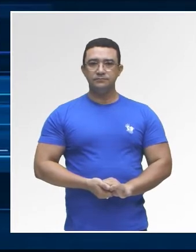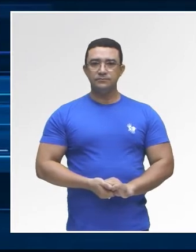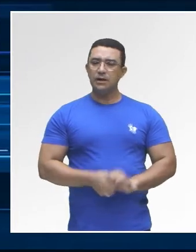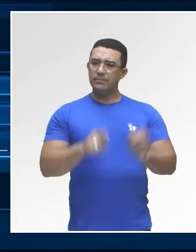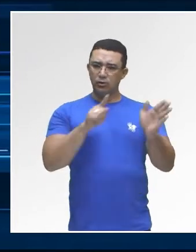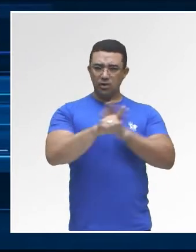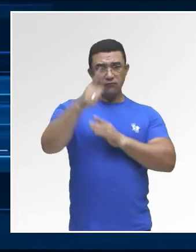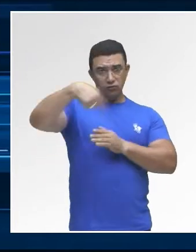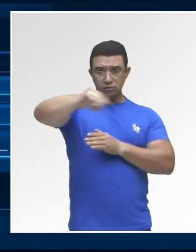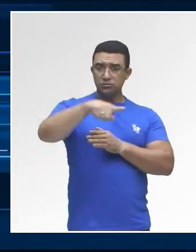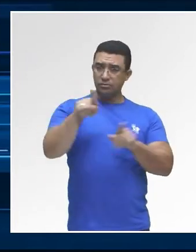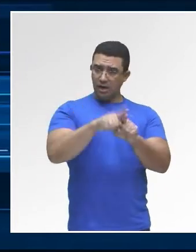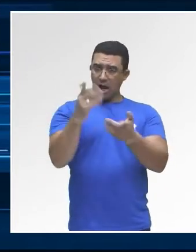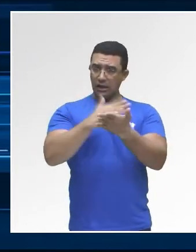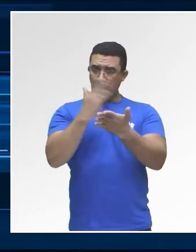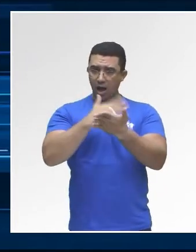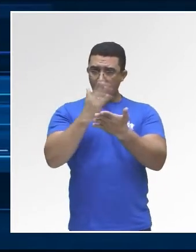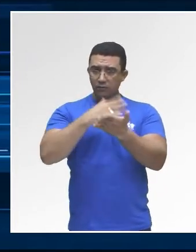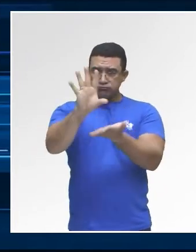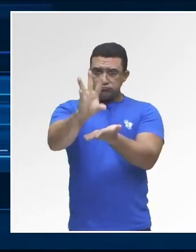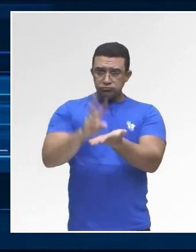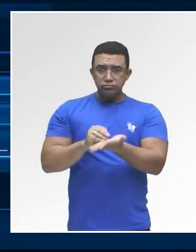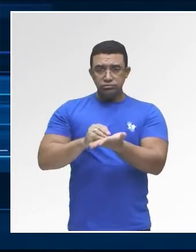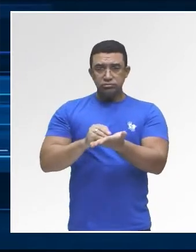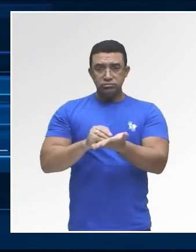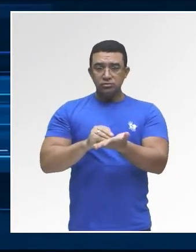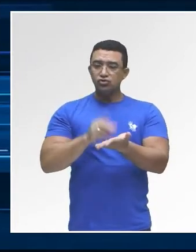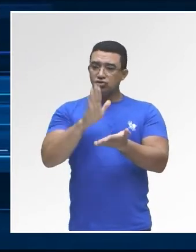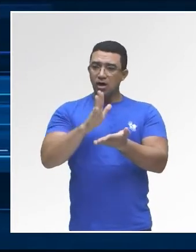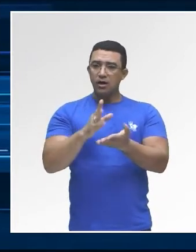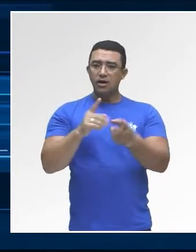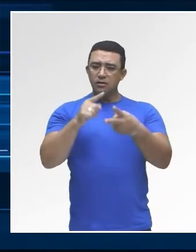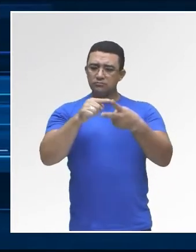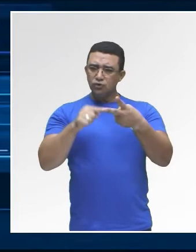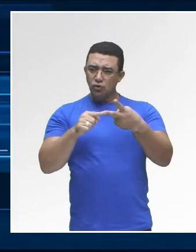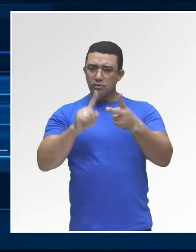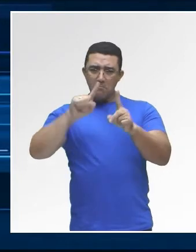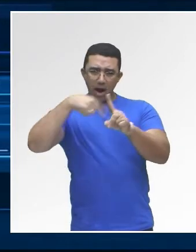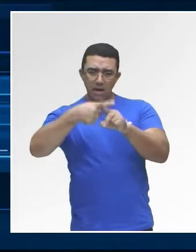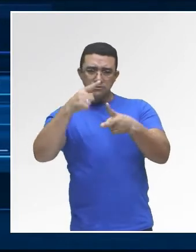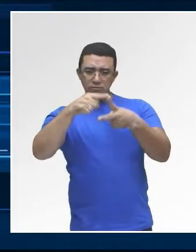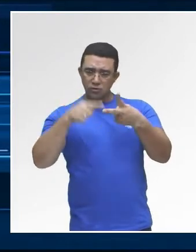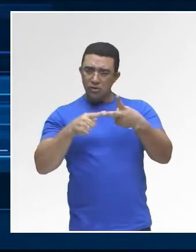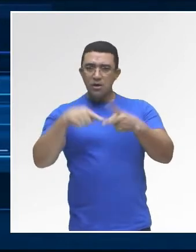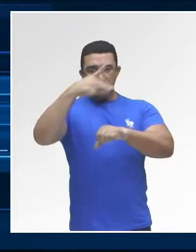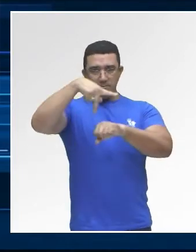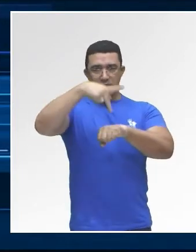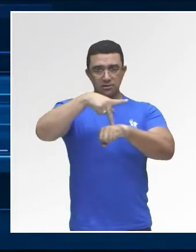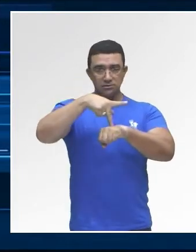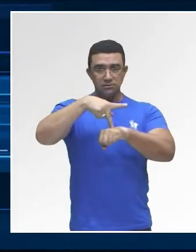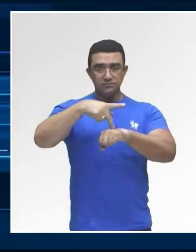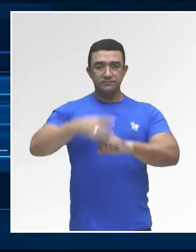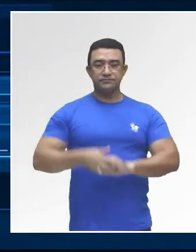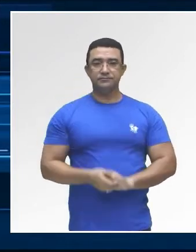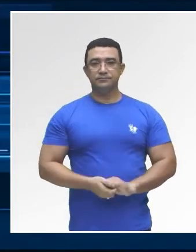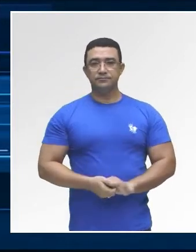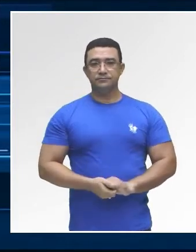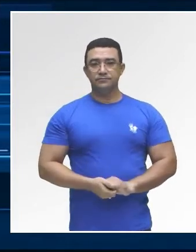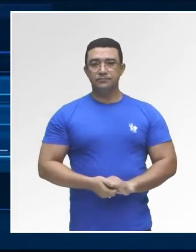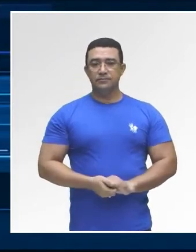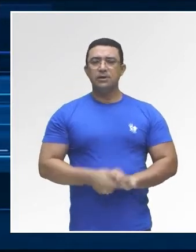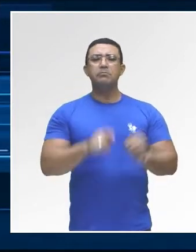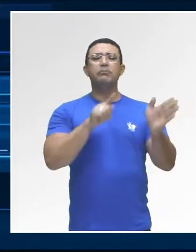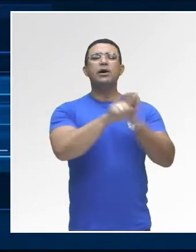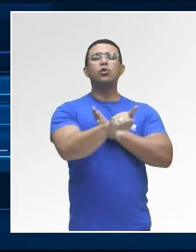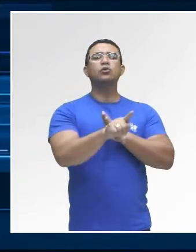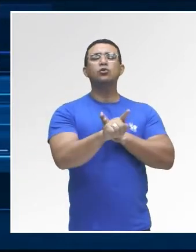vocês anotarem, não é? Porque nós temos aí mais 2 países que foram apresentados junto com as suas nacionalidades, não foi isso? Então, a primeira